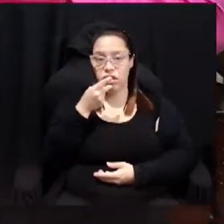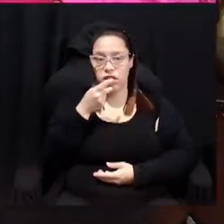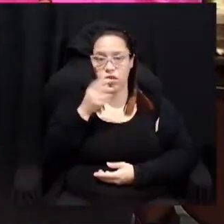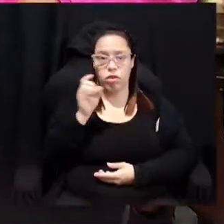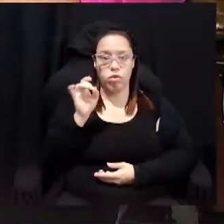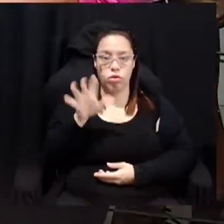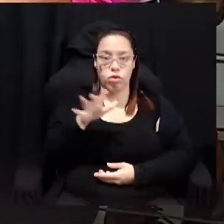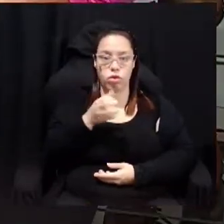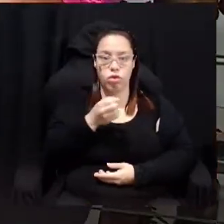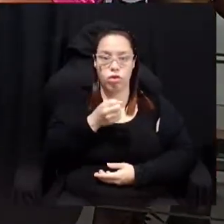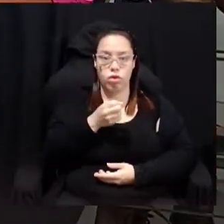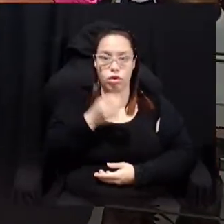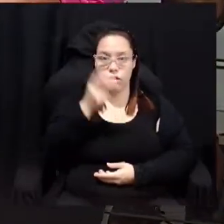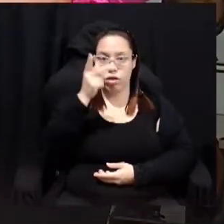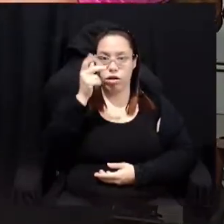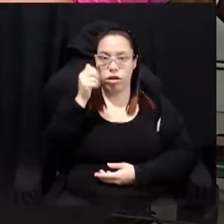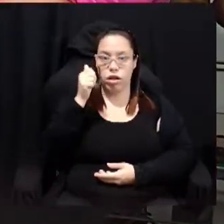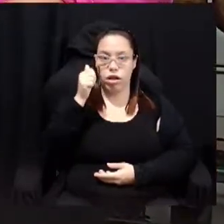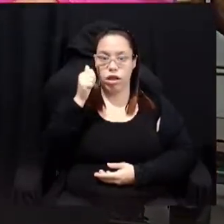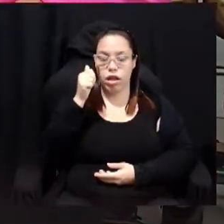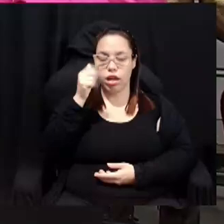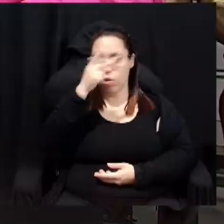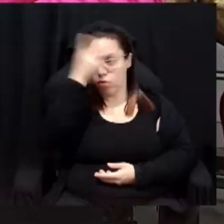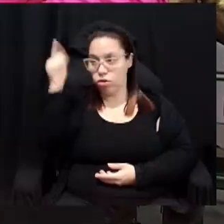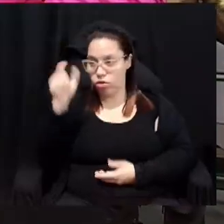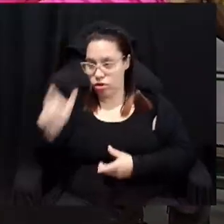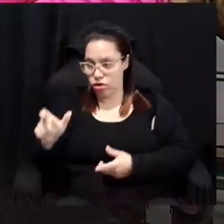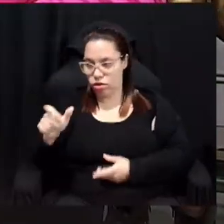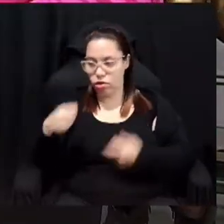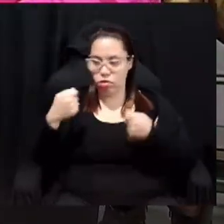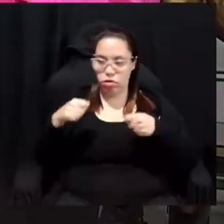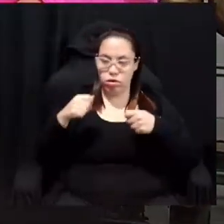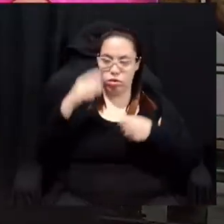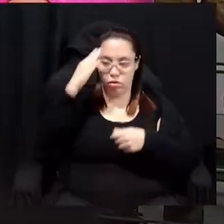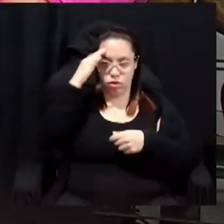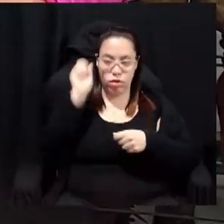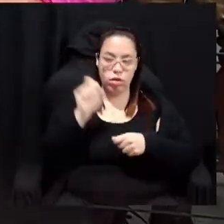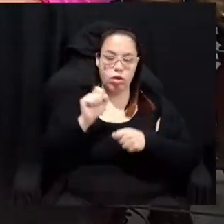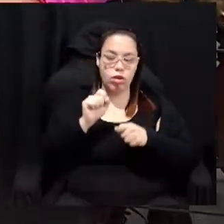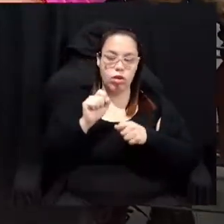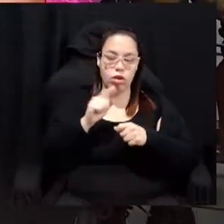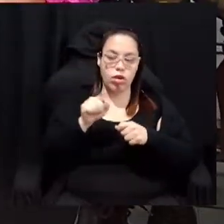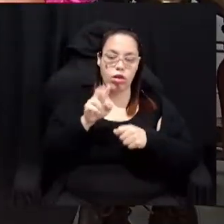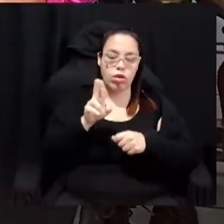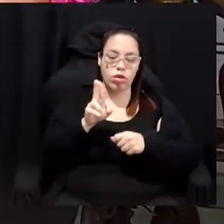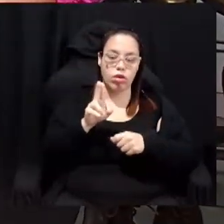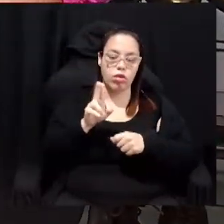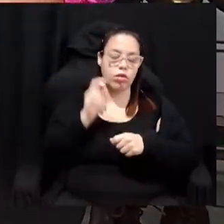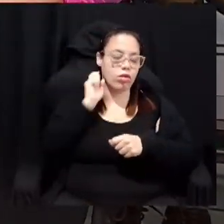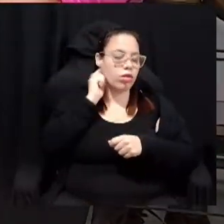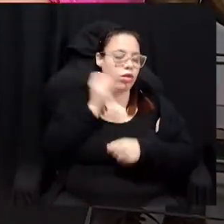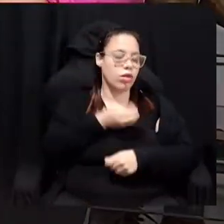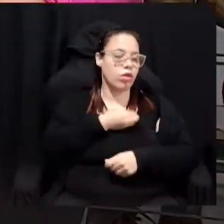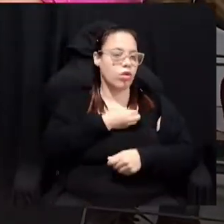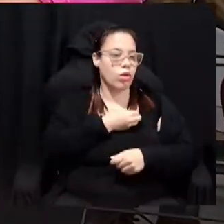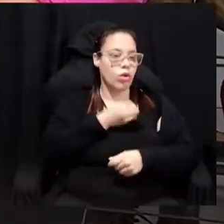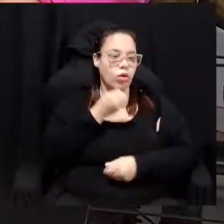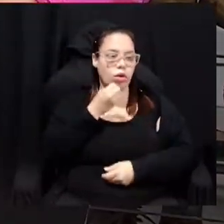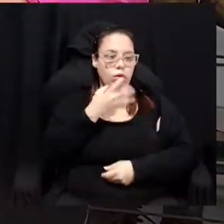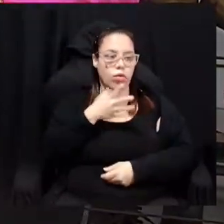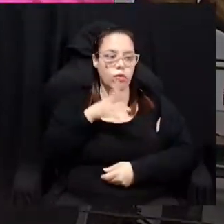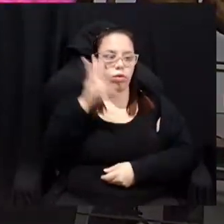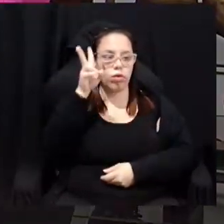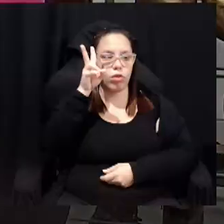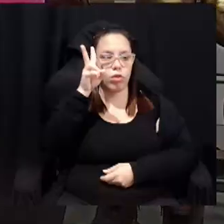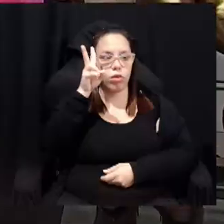que estão ali e que eu preciso entender a real necessidade dessas pessoas. Mas eu acho que o que amadureceu é entender que não é só